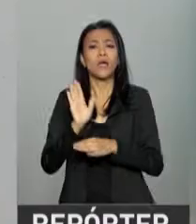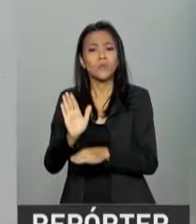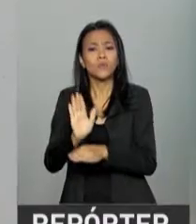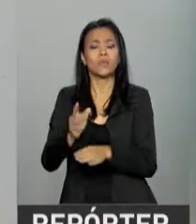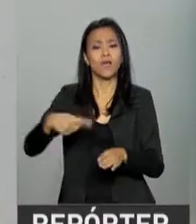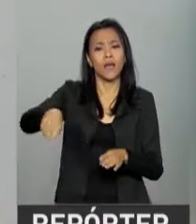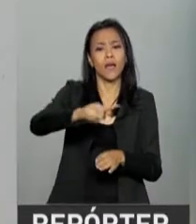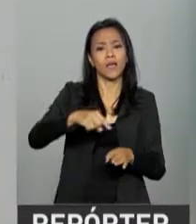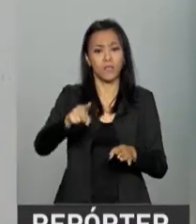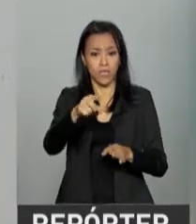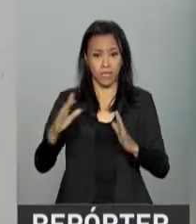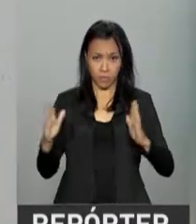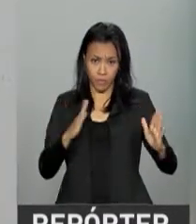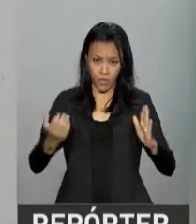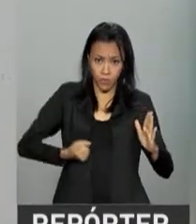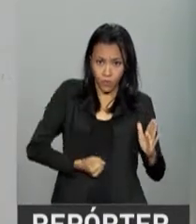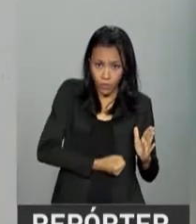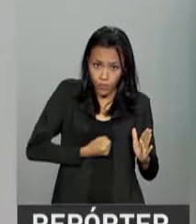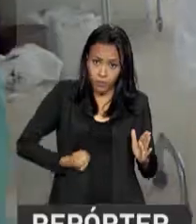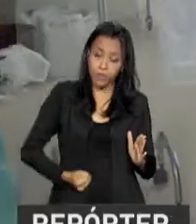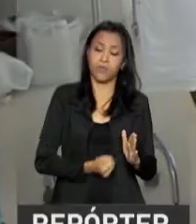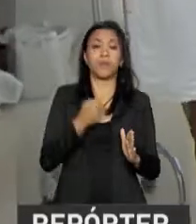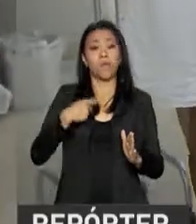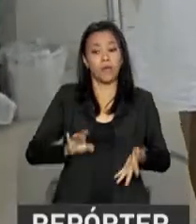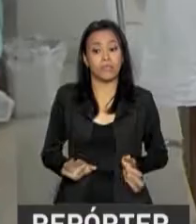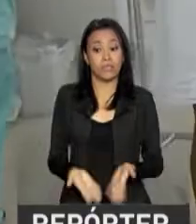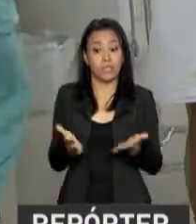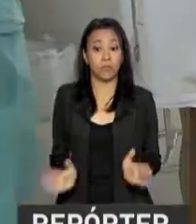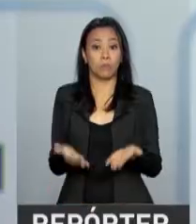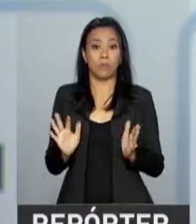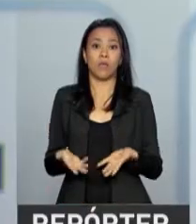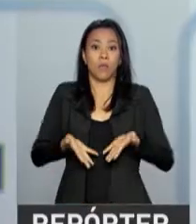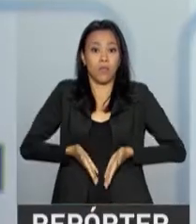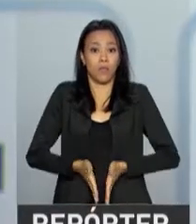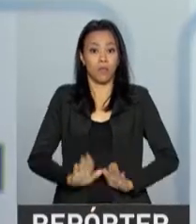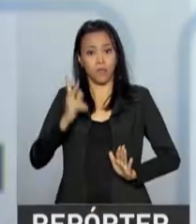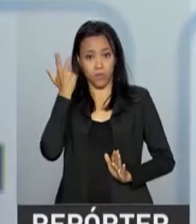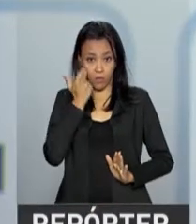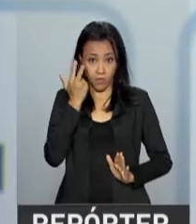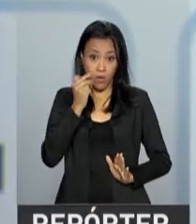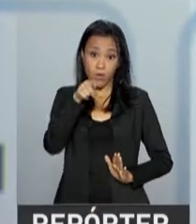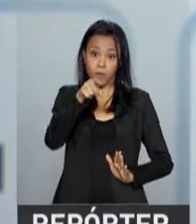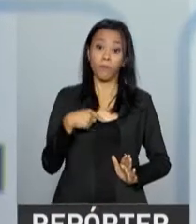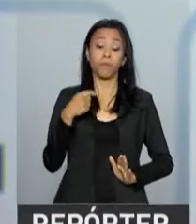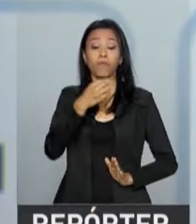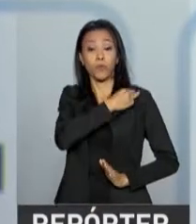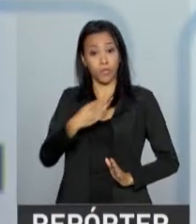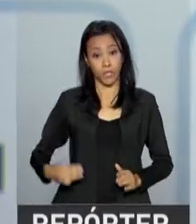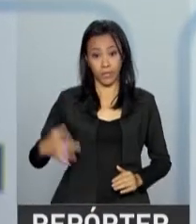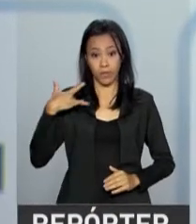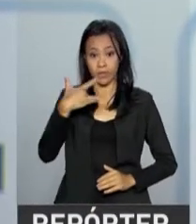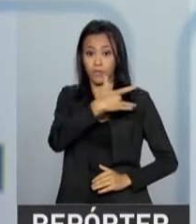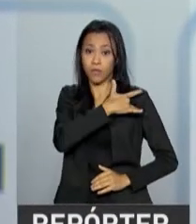durante o pré-natal na atenção básica para estimular o parto normal para o ministro da saúde as medidas reforçam